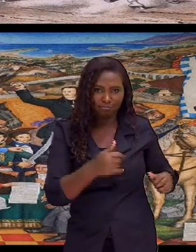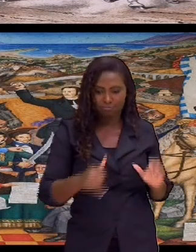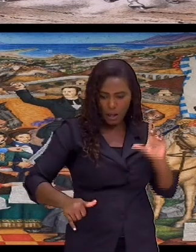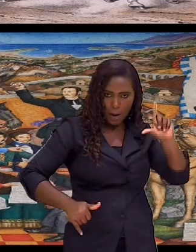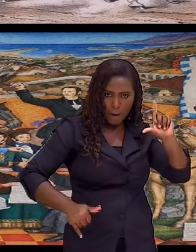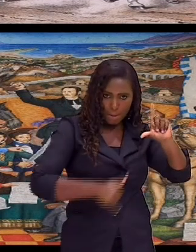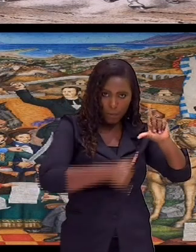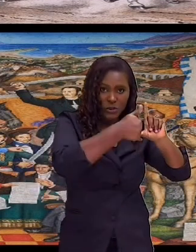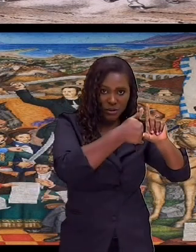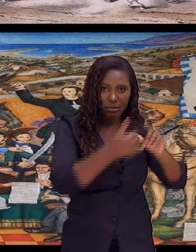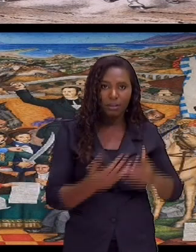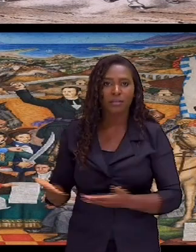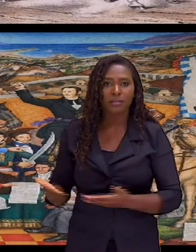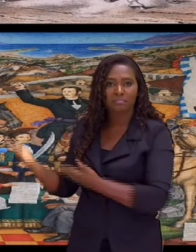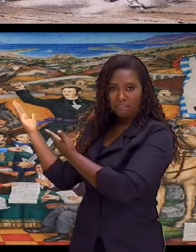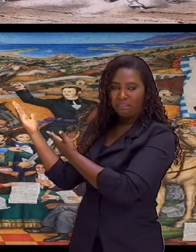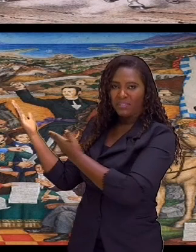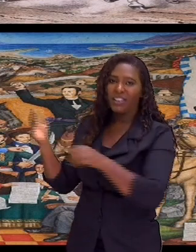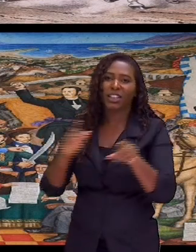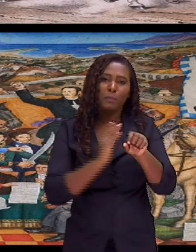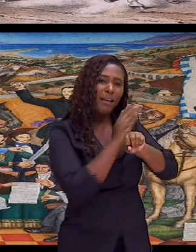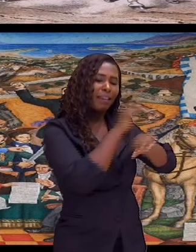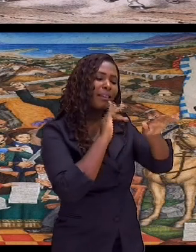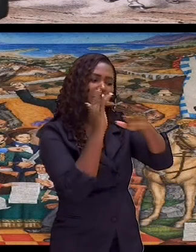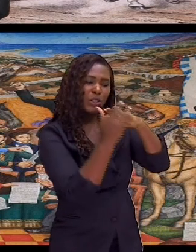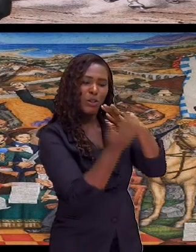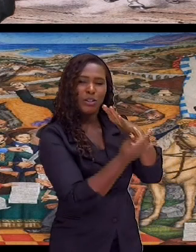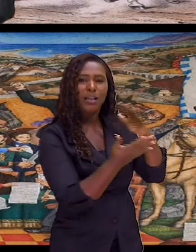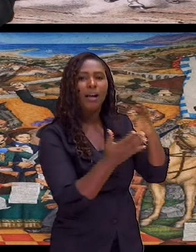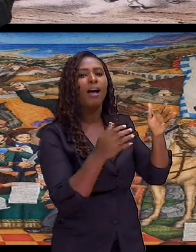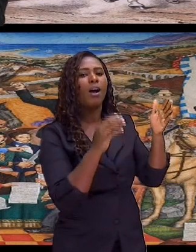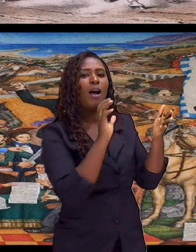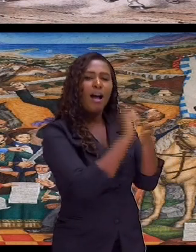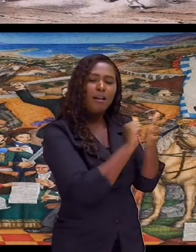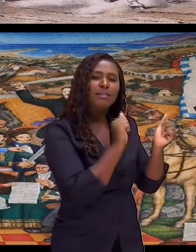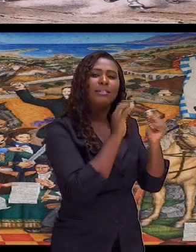redes sociais, se inscreva em nosso canal YouTube,